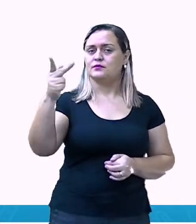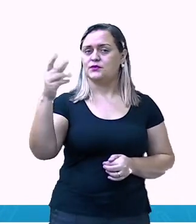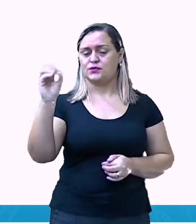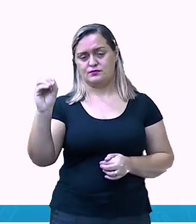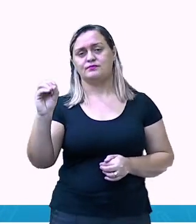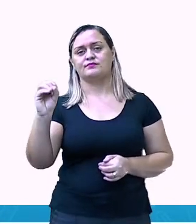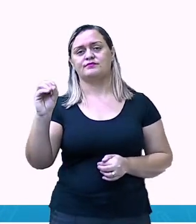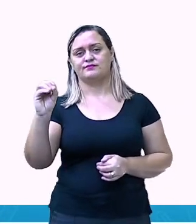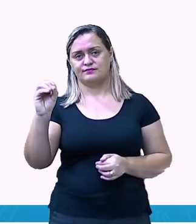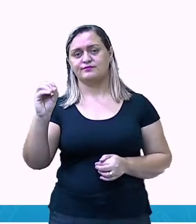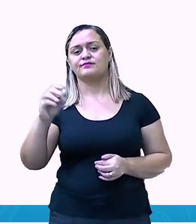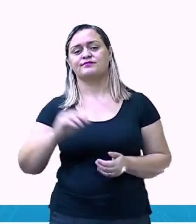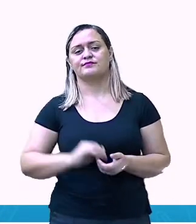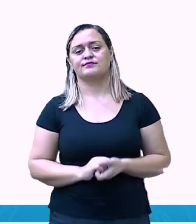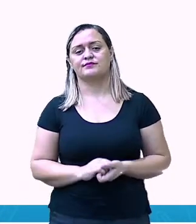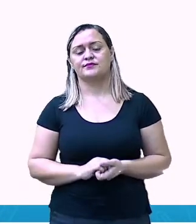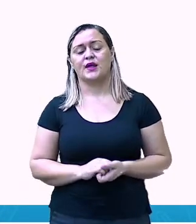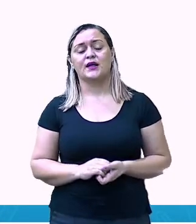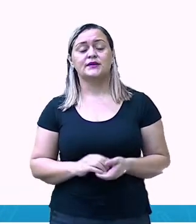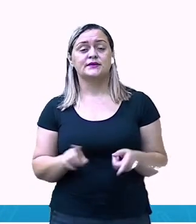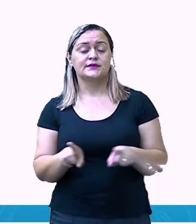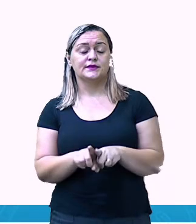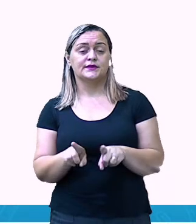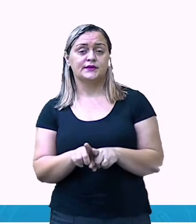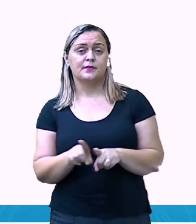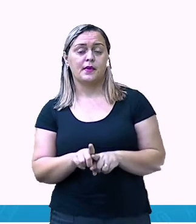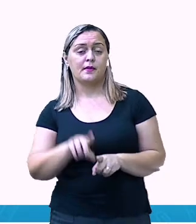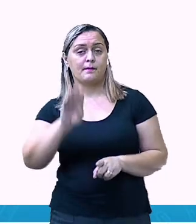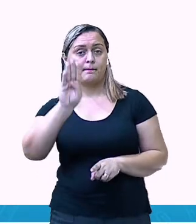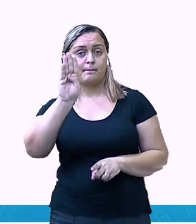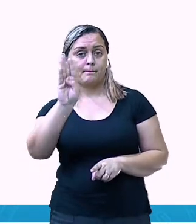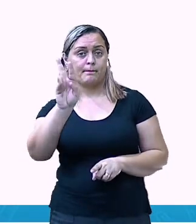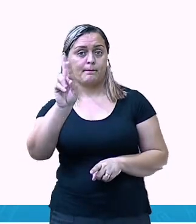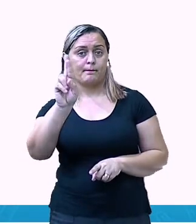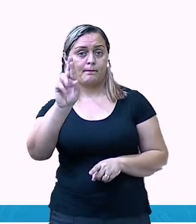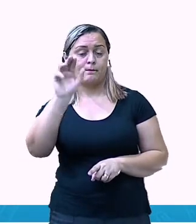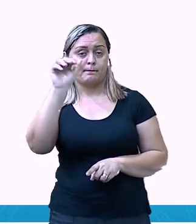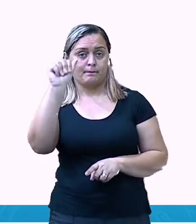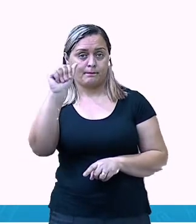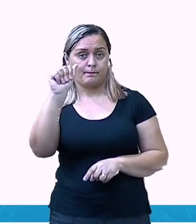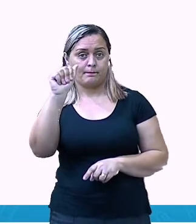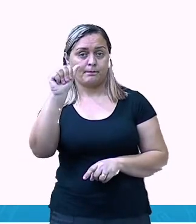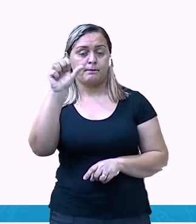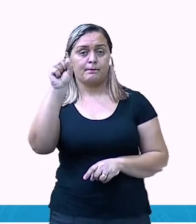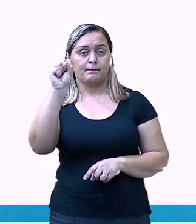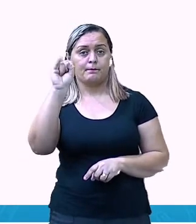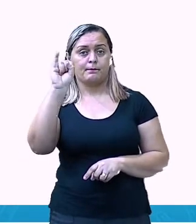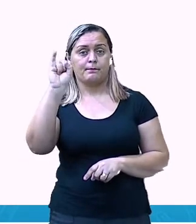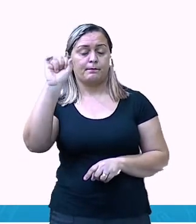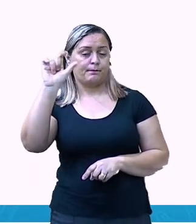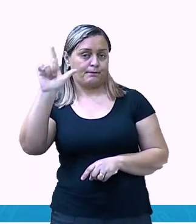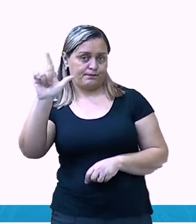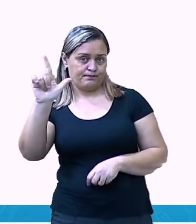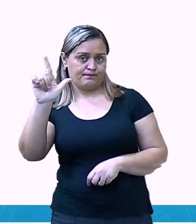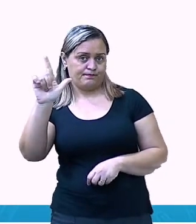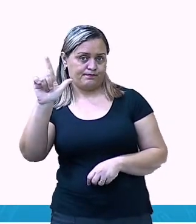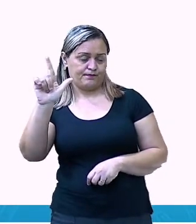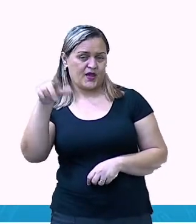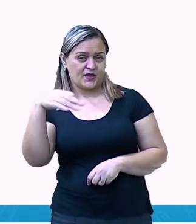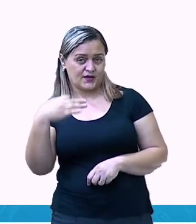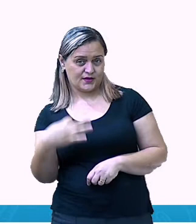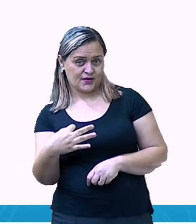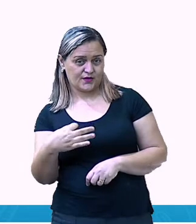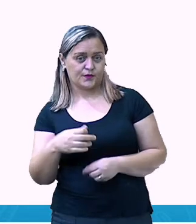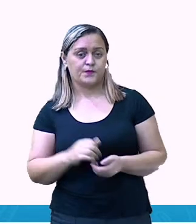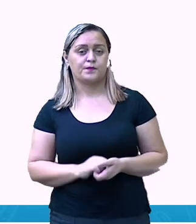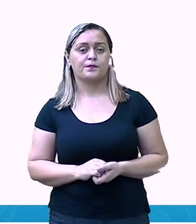Brasil. Então, eu preciso saber qual é a sílaba que eu vou escrever. Por quê? Qual o som que a minha boca emitiu falando